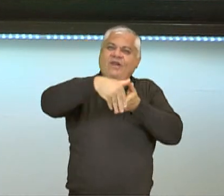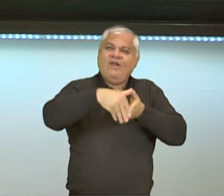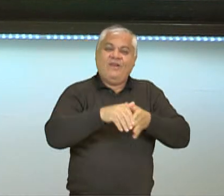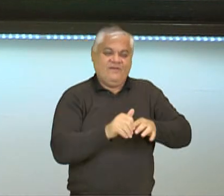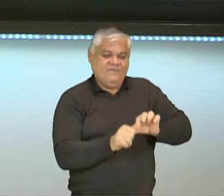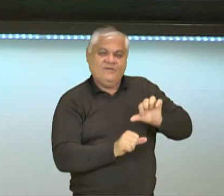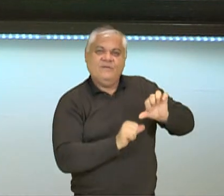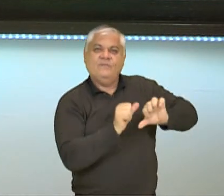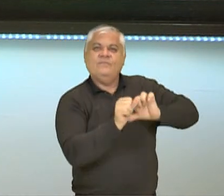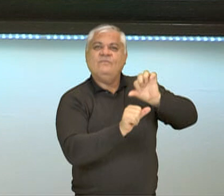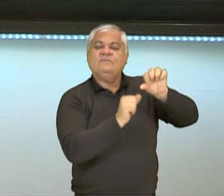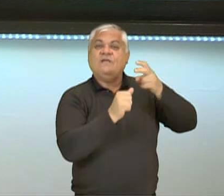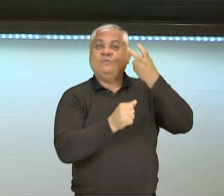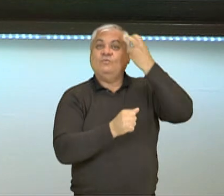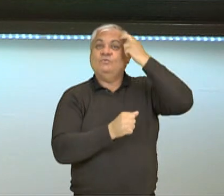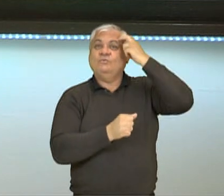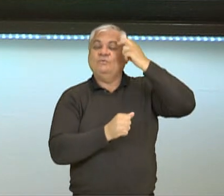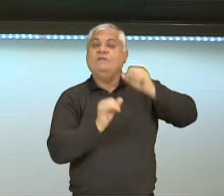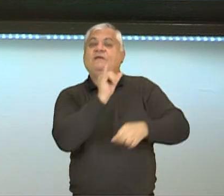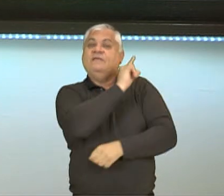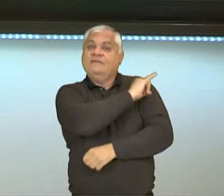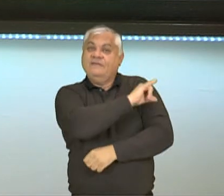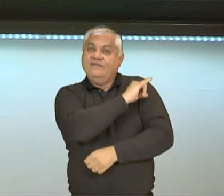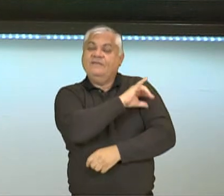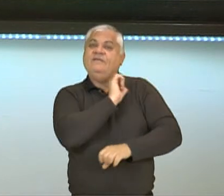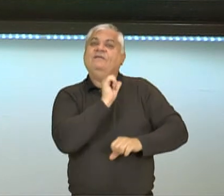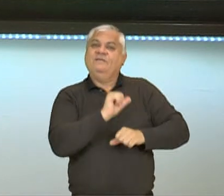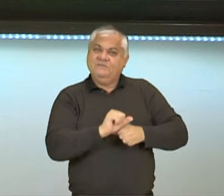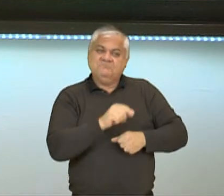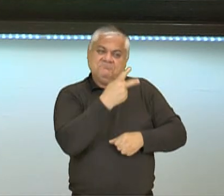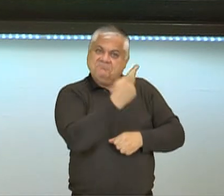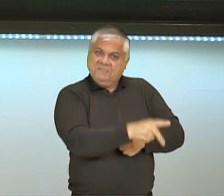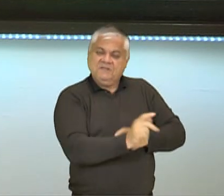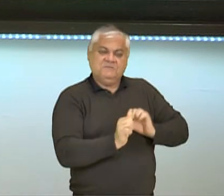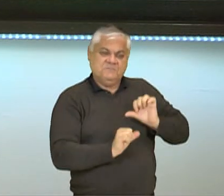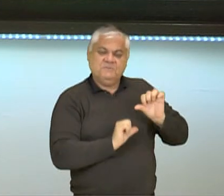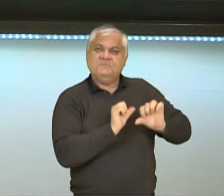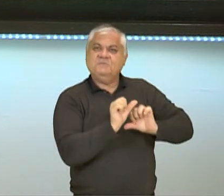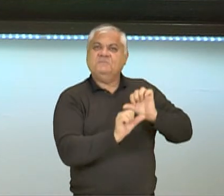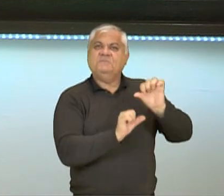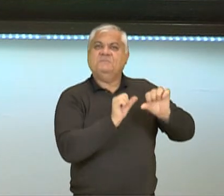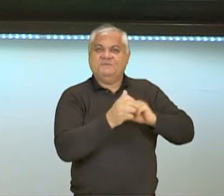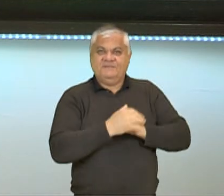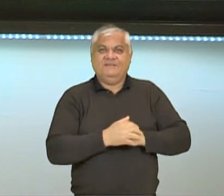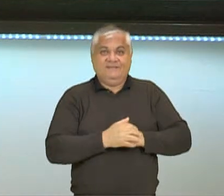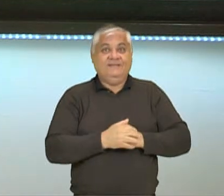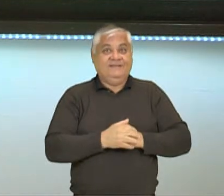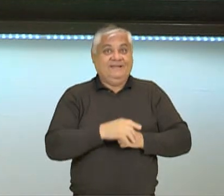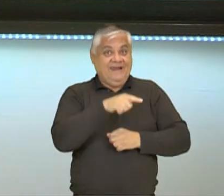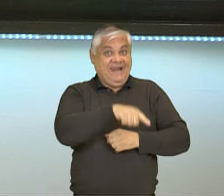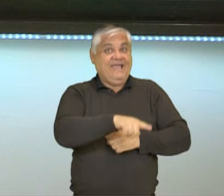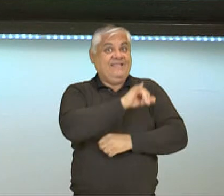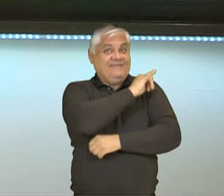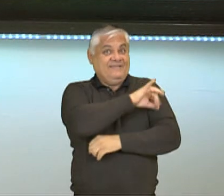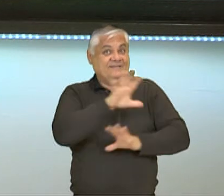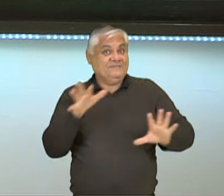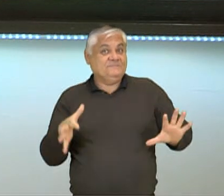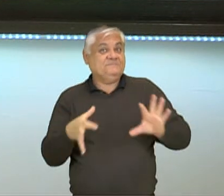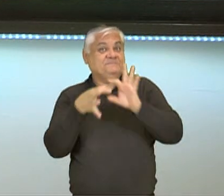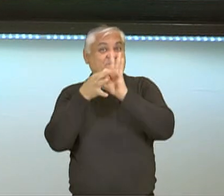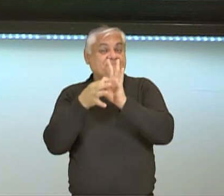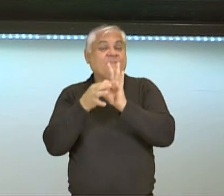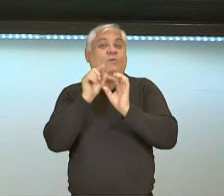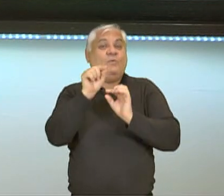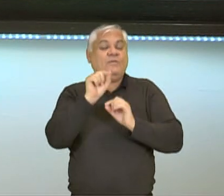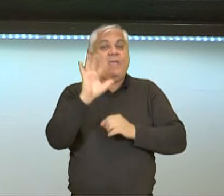aquela cultura ali do Rio de Janeiro, os hábitos também dentro do Rio de Janeiro. Tudo vai ser ligado, né? Principalmente